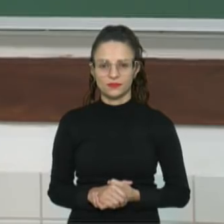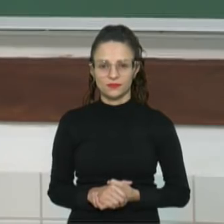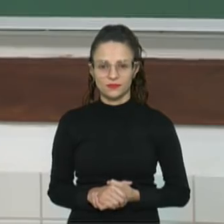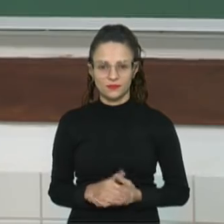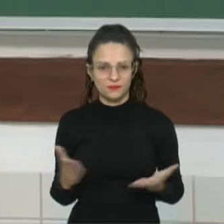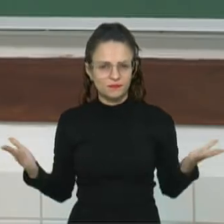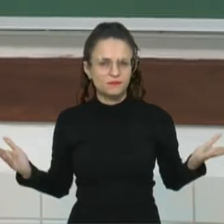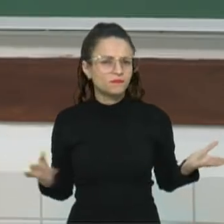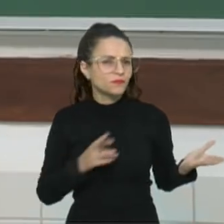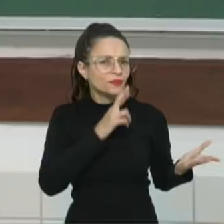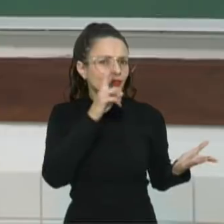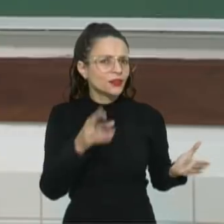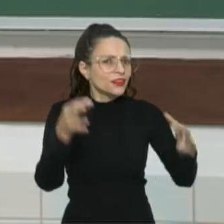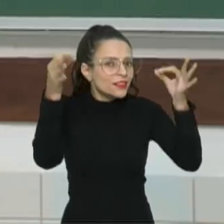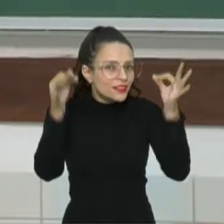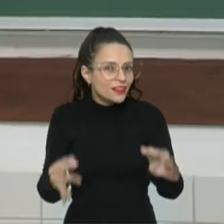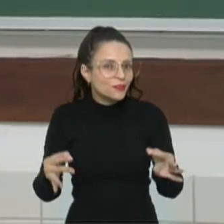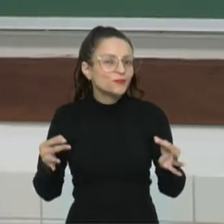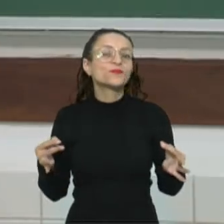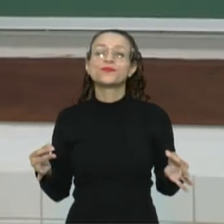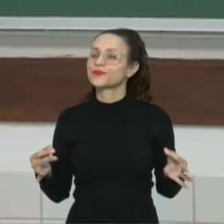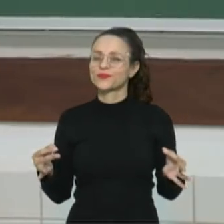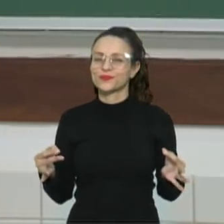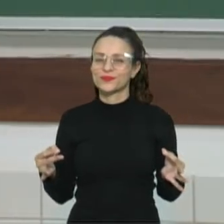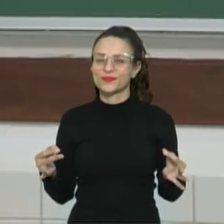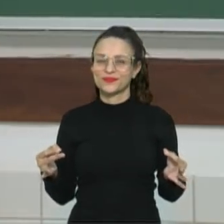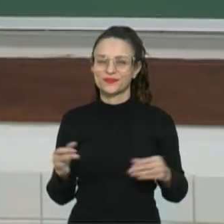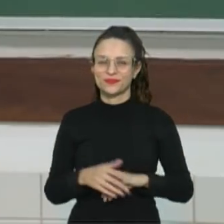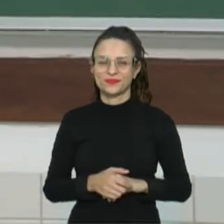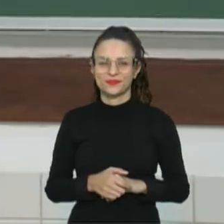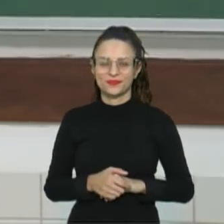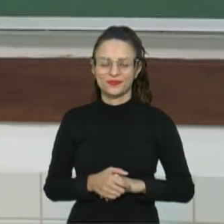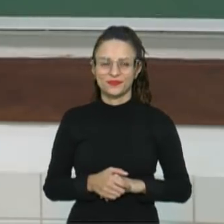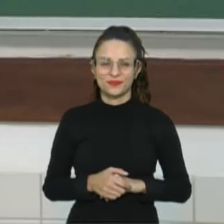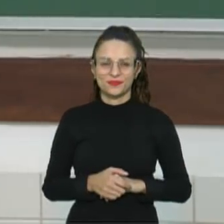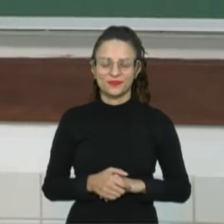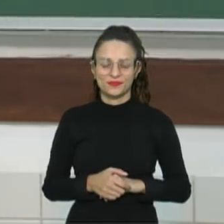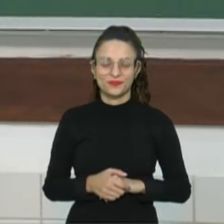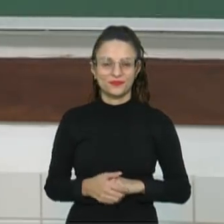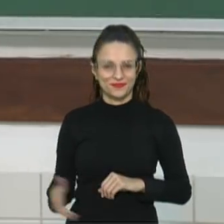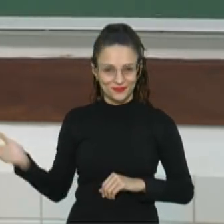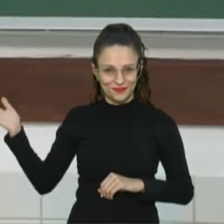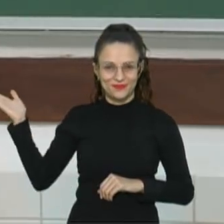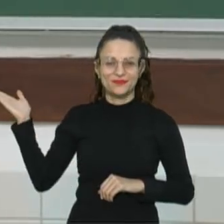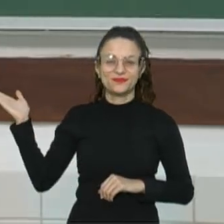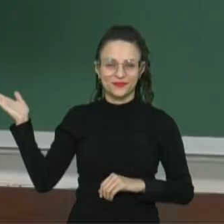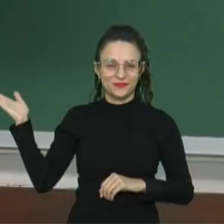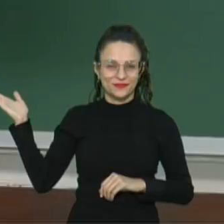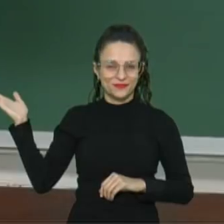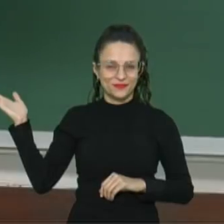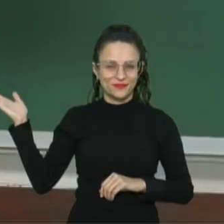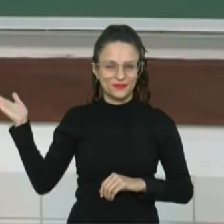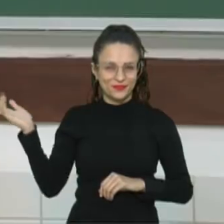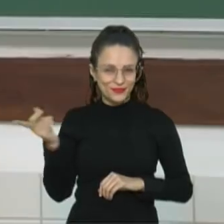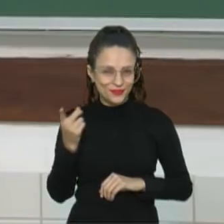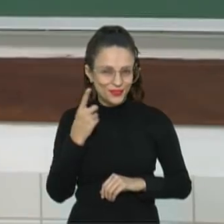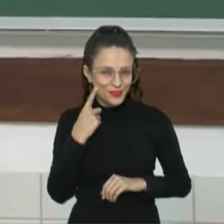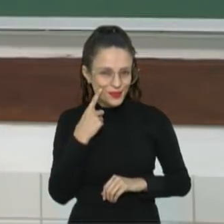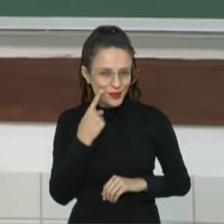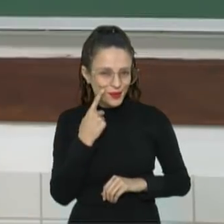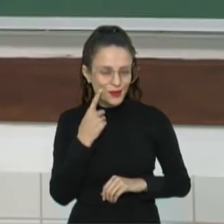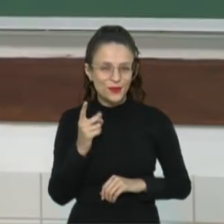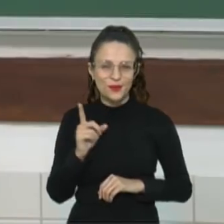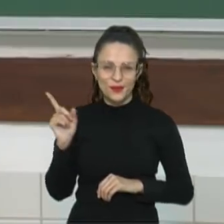E a resposta correta é... Ops, aqui, pegadinha, olha a